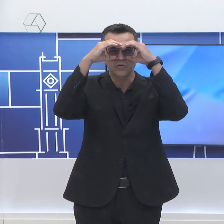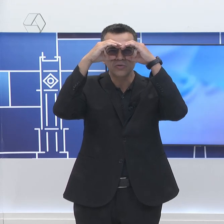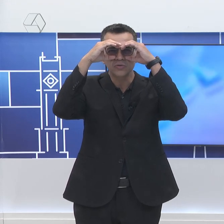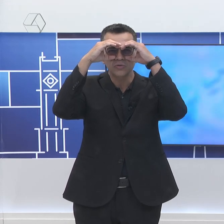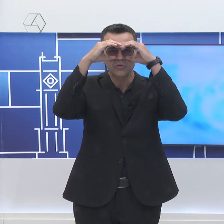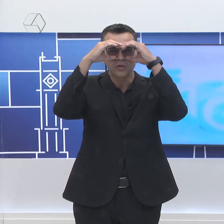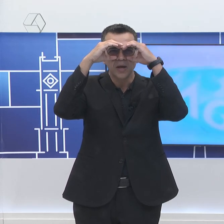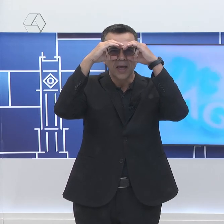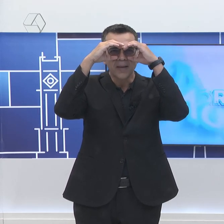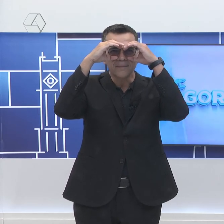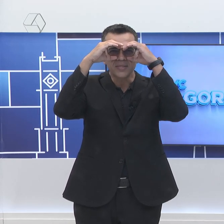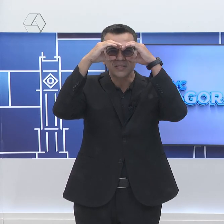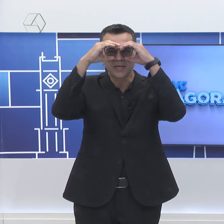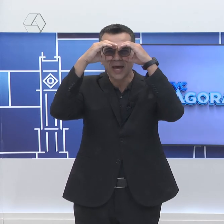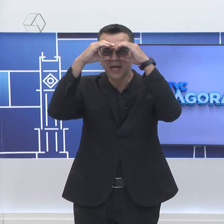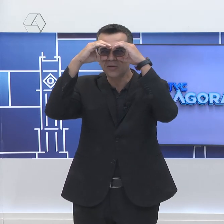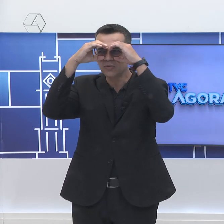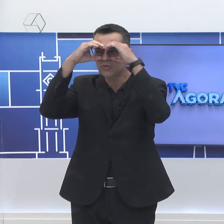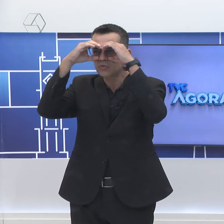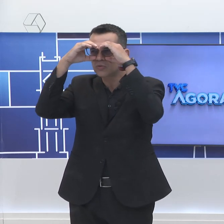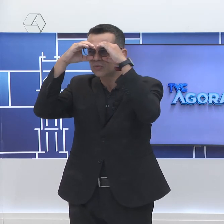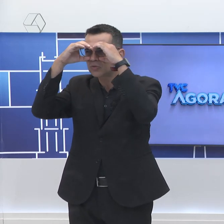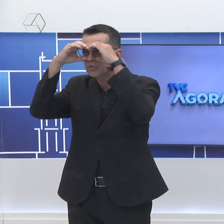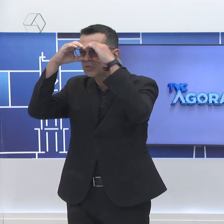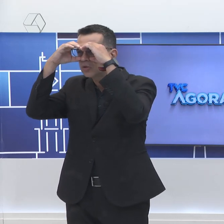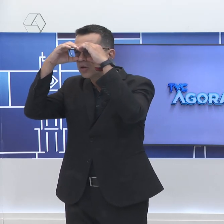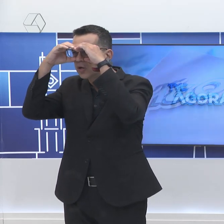Sonhos. Por quê? Sonhos. Mistérios.